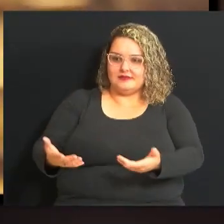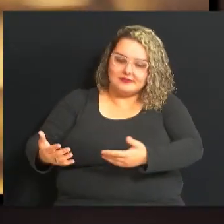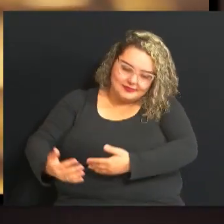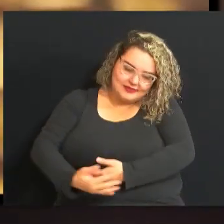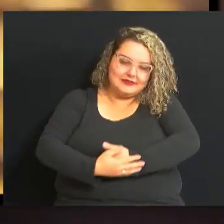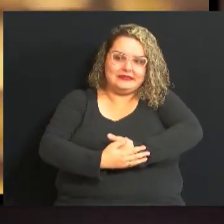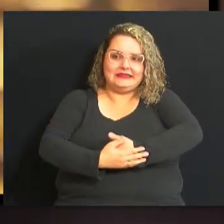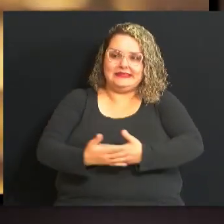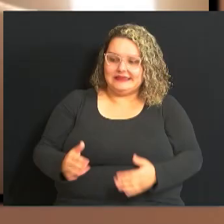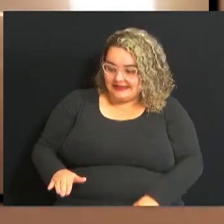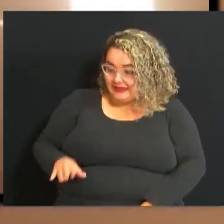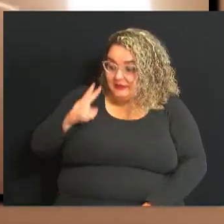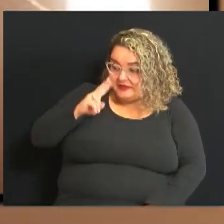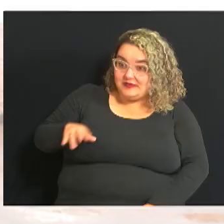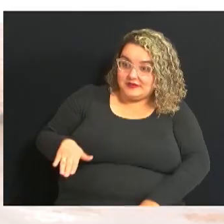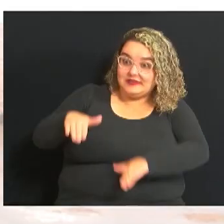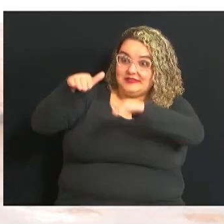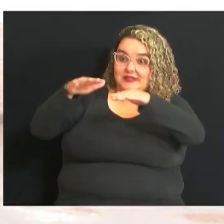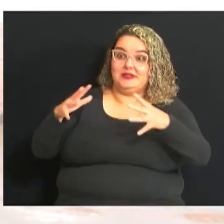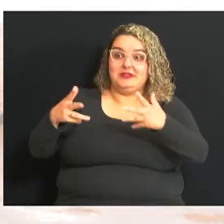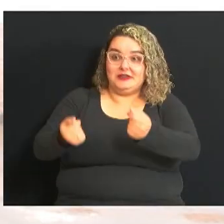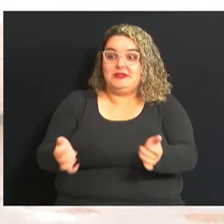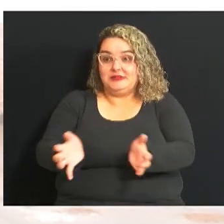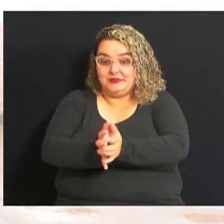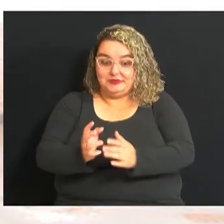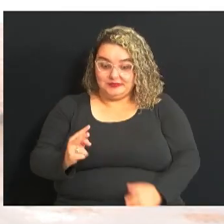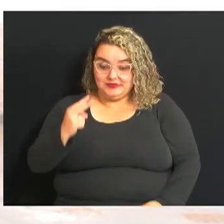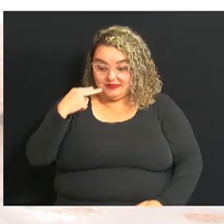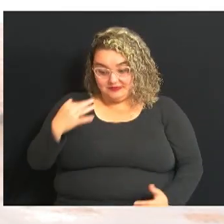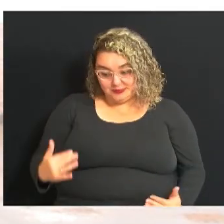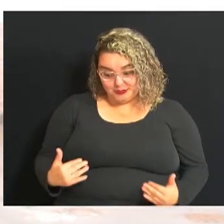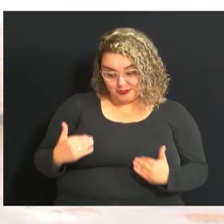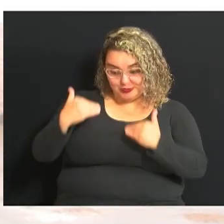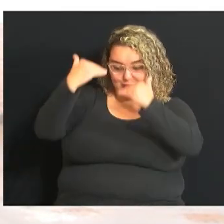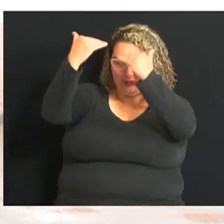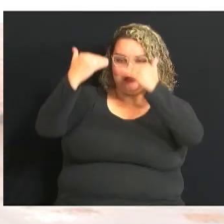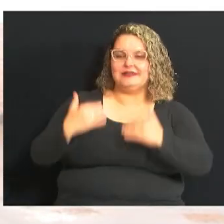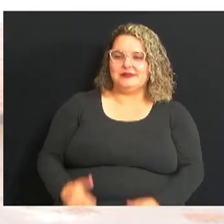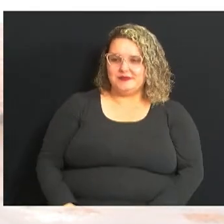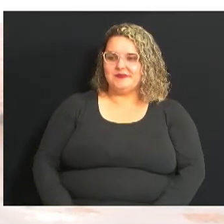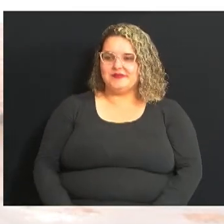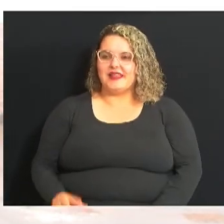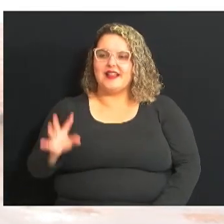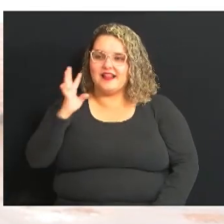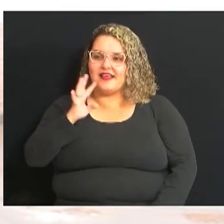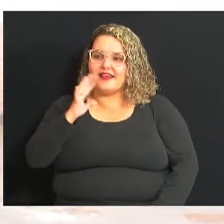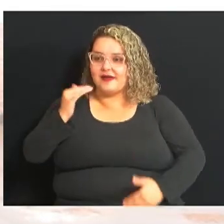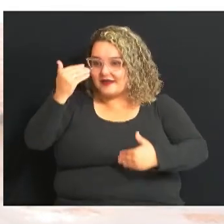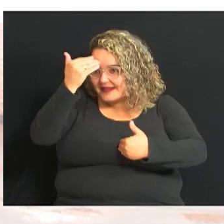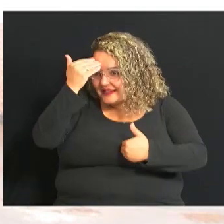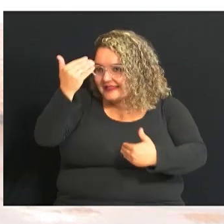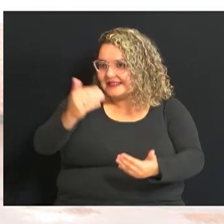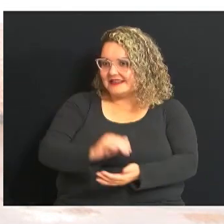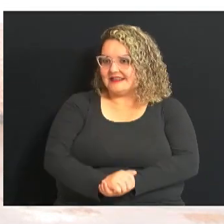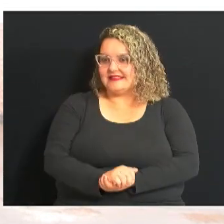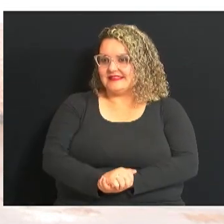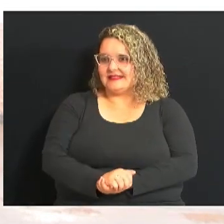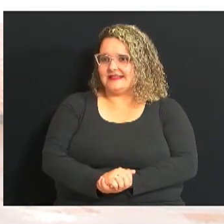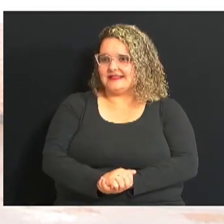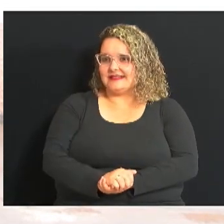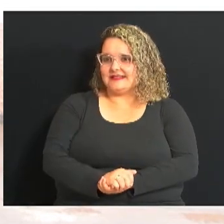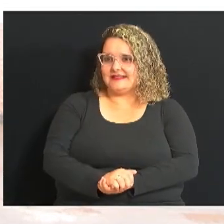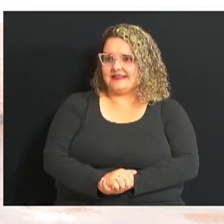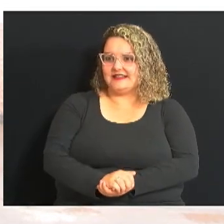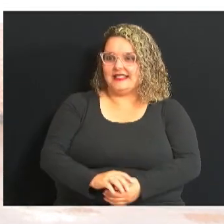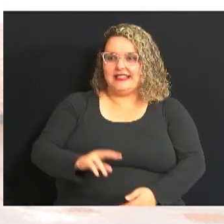mas todo o pessoal do grupo me viu crescer. Então é bem gostoso, é gratificante. Eu brinco até hoje, eu não me vejo no